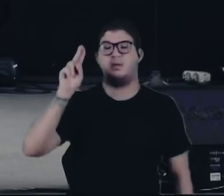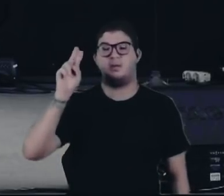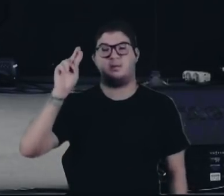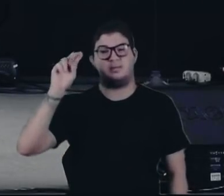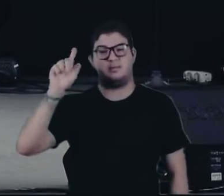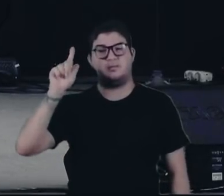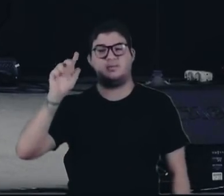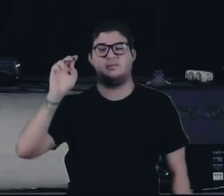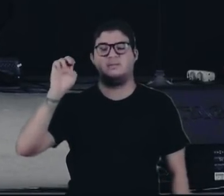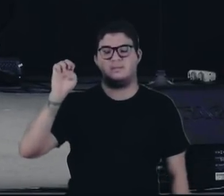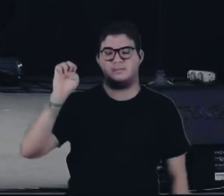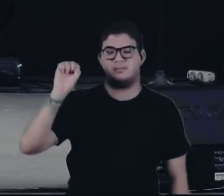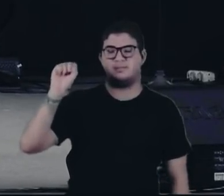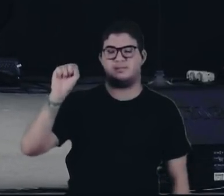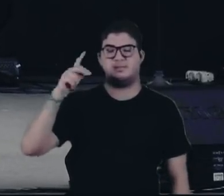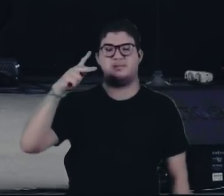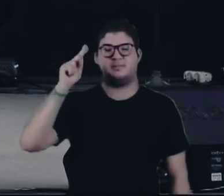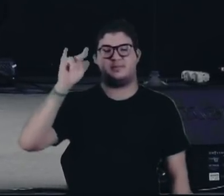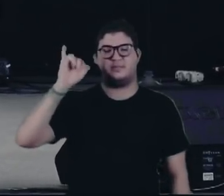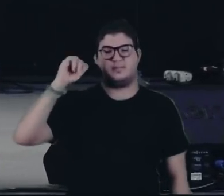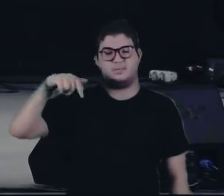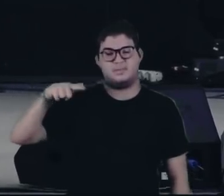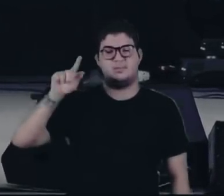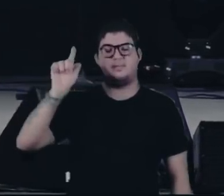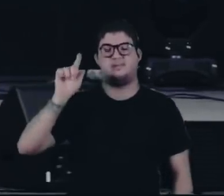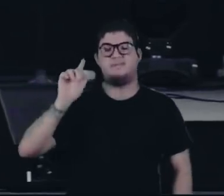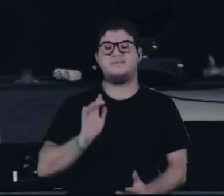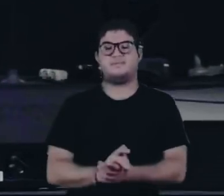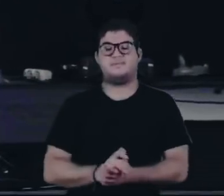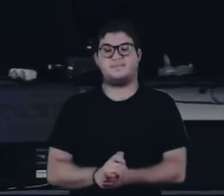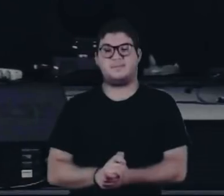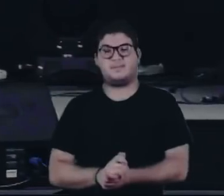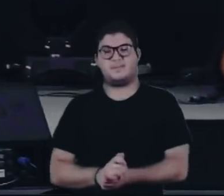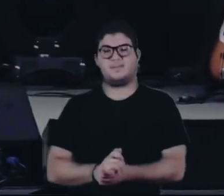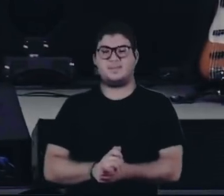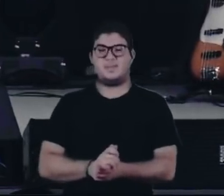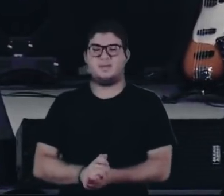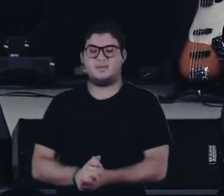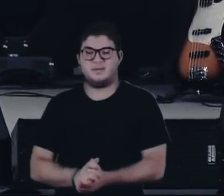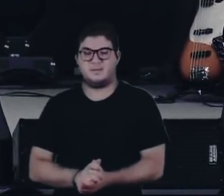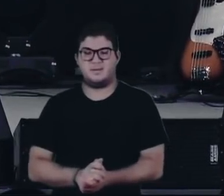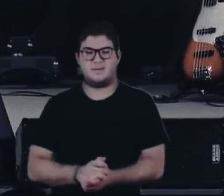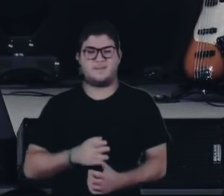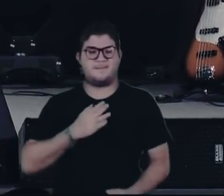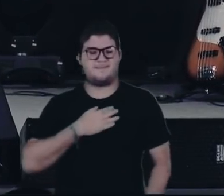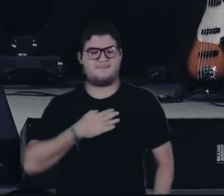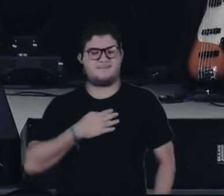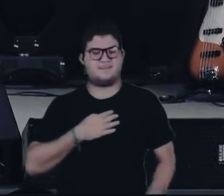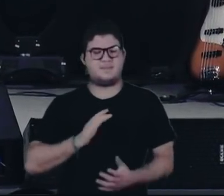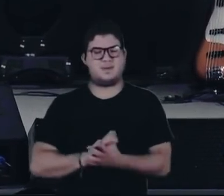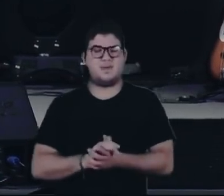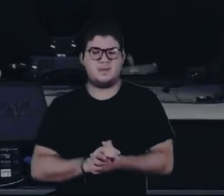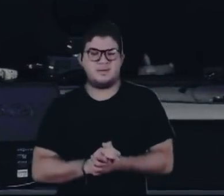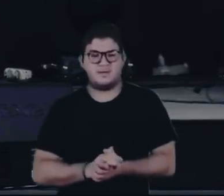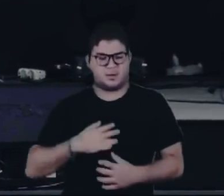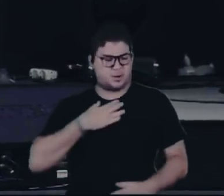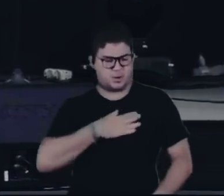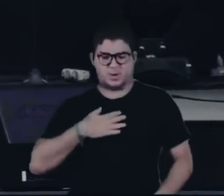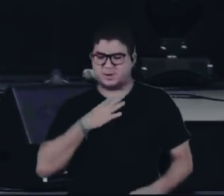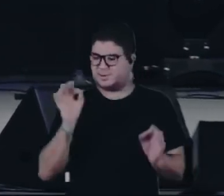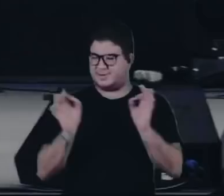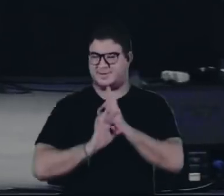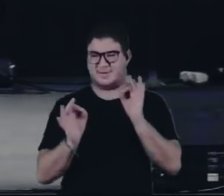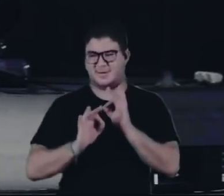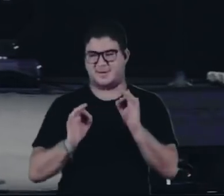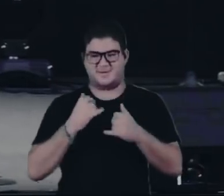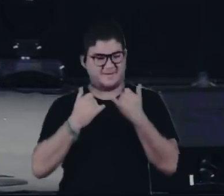gente? Ó, tá aumentando aí. O negócio aí tá pegando fogo. Paulo Vitor, filho, eu não gosto do nenhum. Tá? Só para